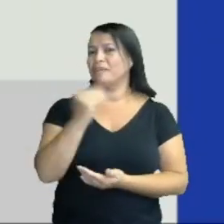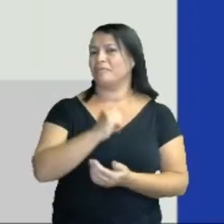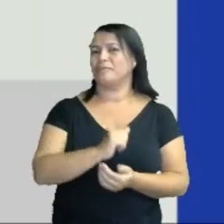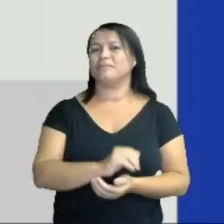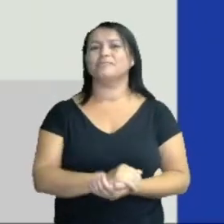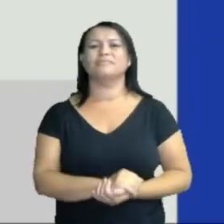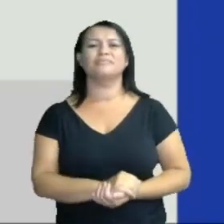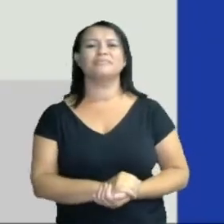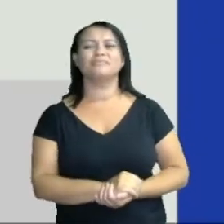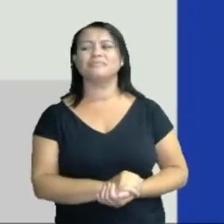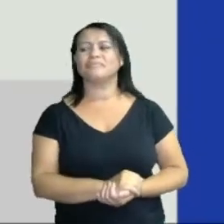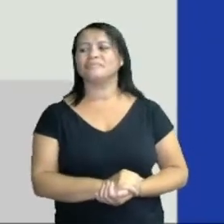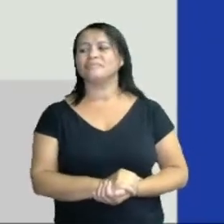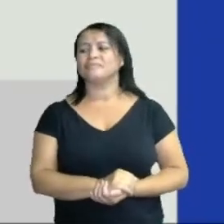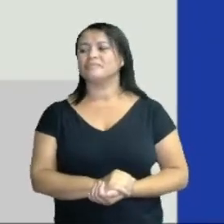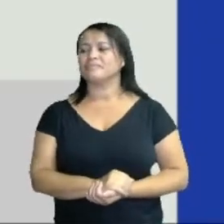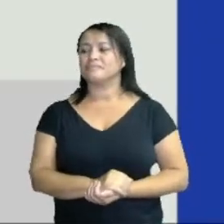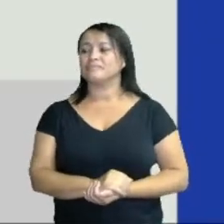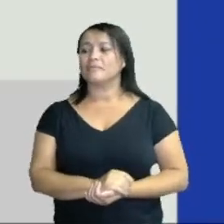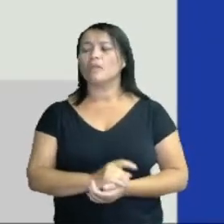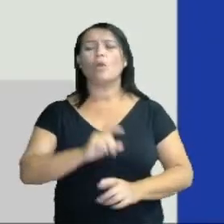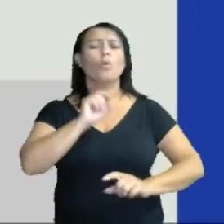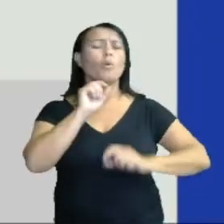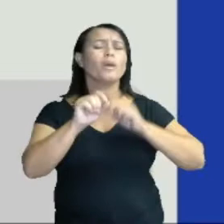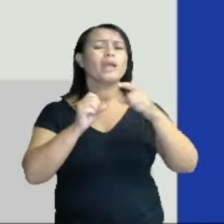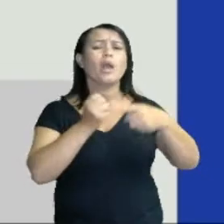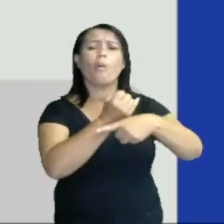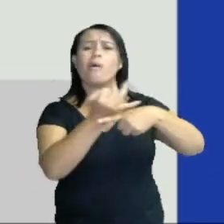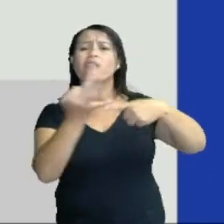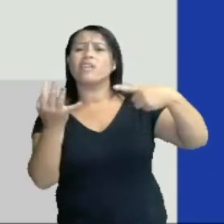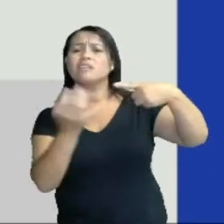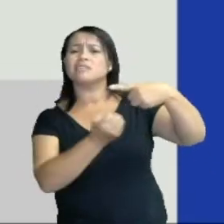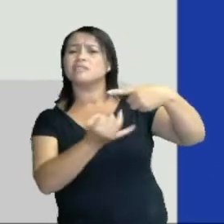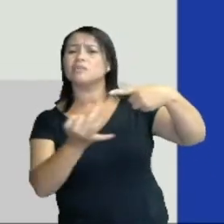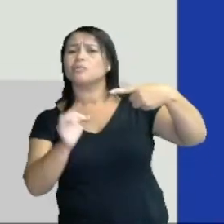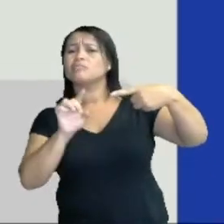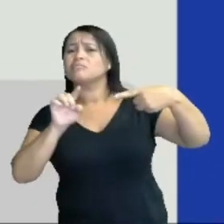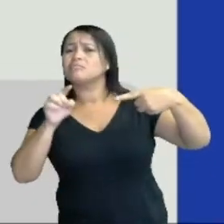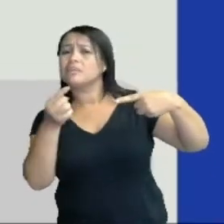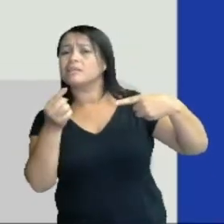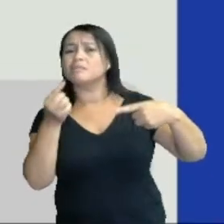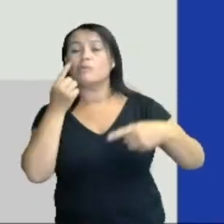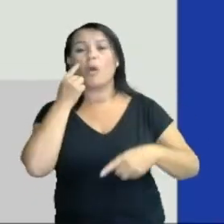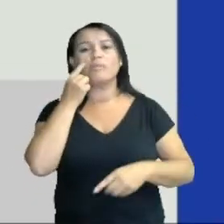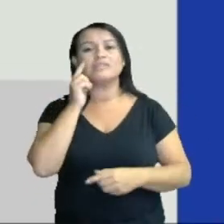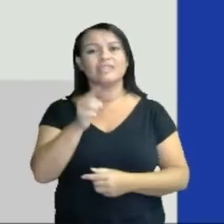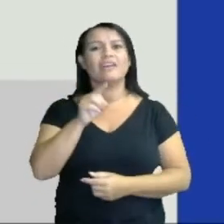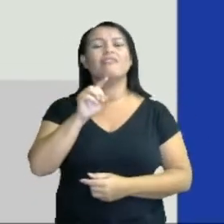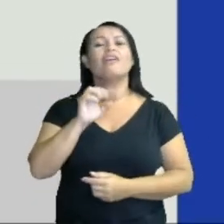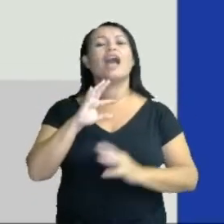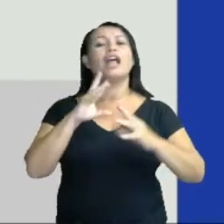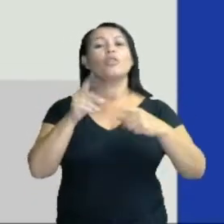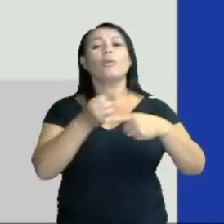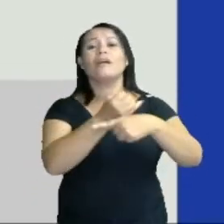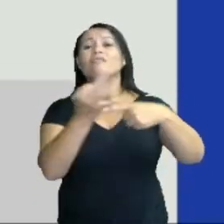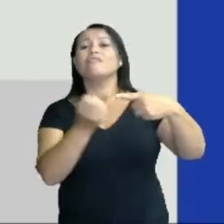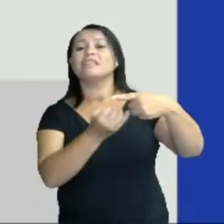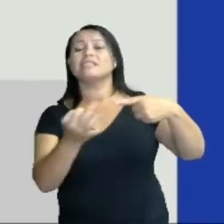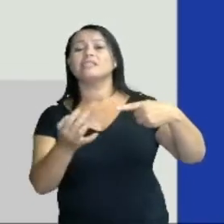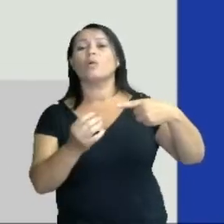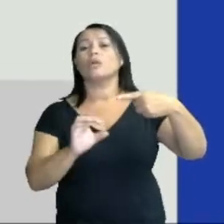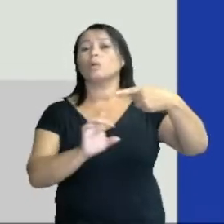comigo, vamos lá. O que é uma fração decimal? Fração decimal é toda fração que